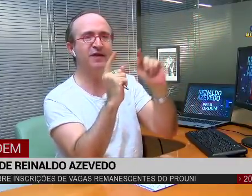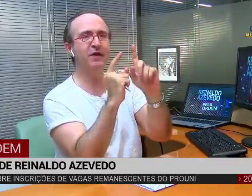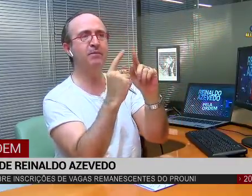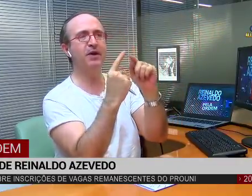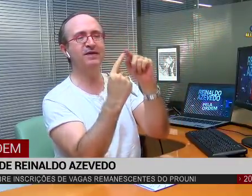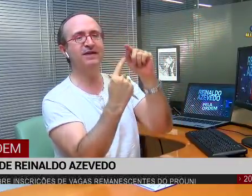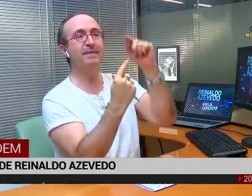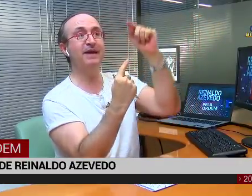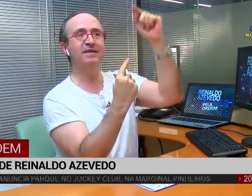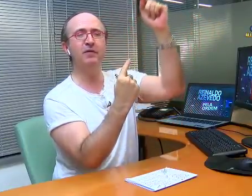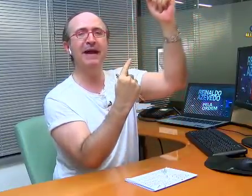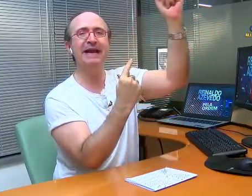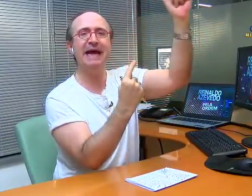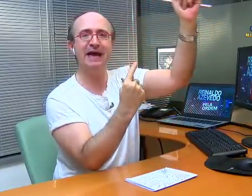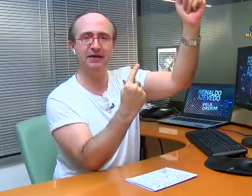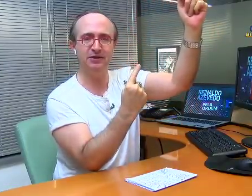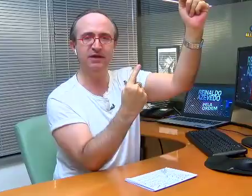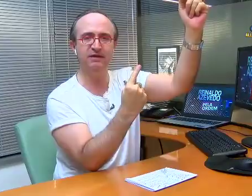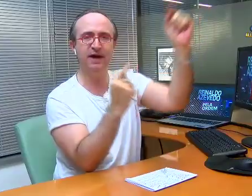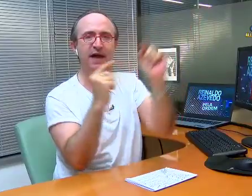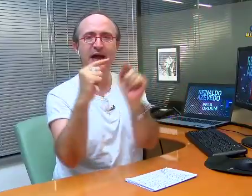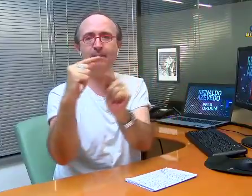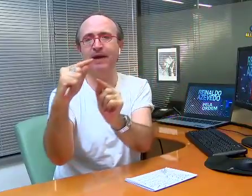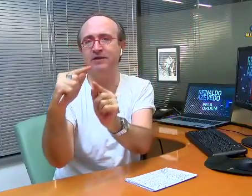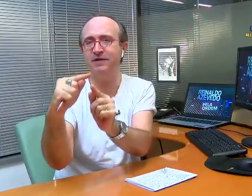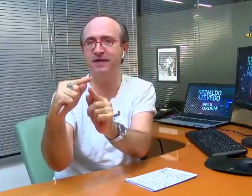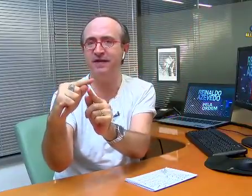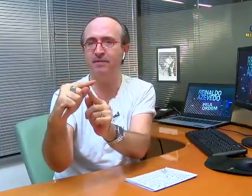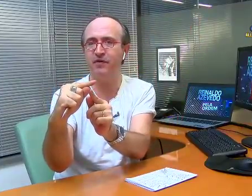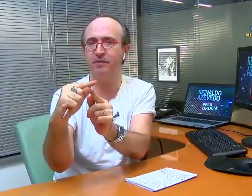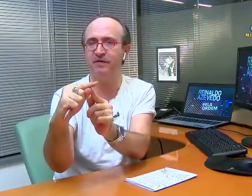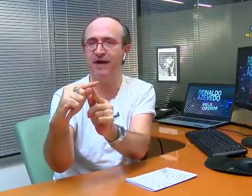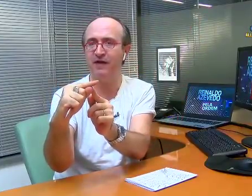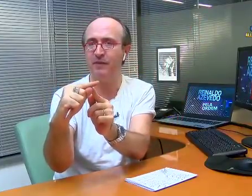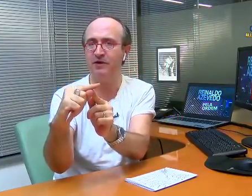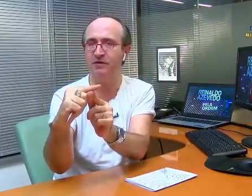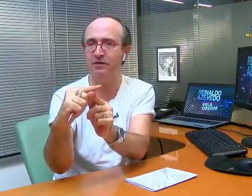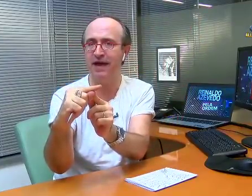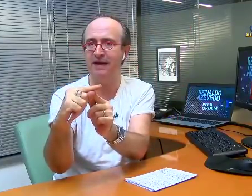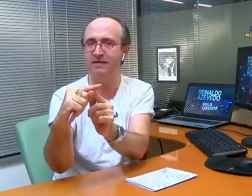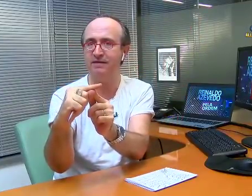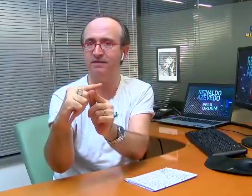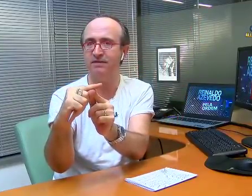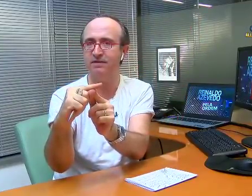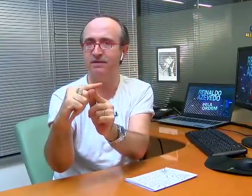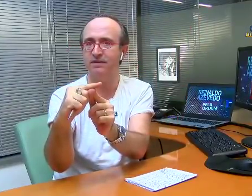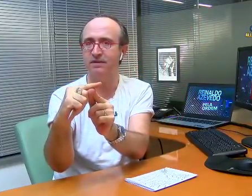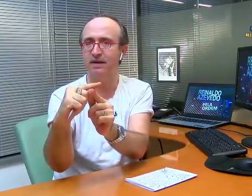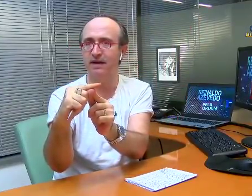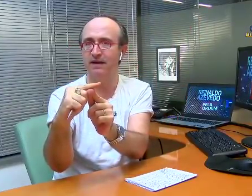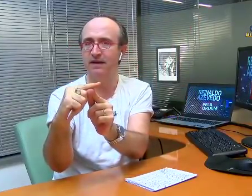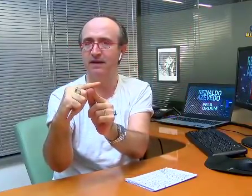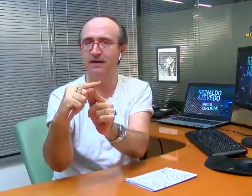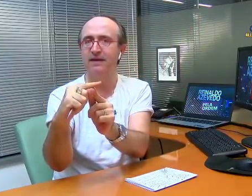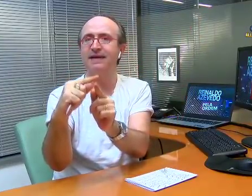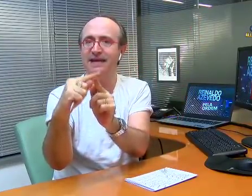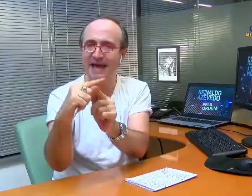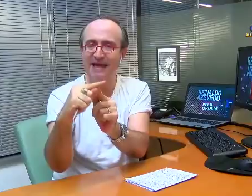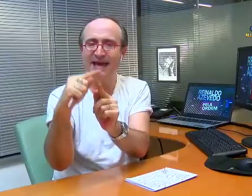dizendo que você não pode estabelecer uma narrativa a partir de exemplos privados, particulares.